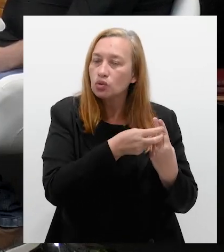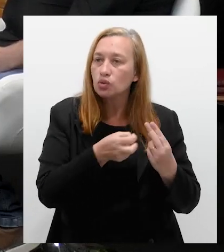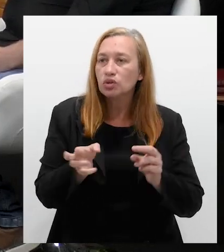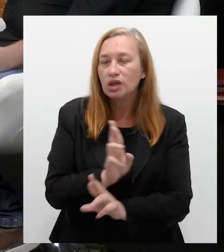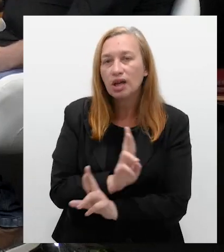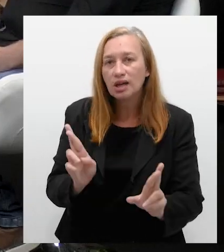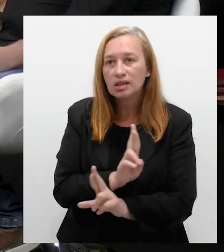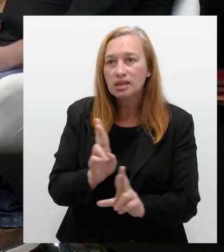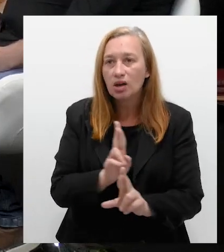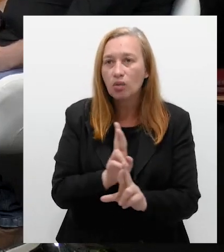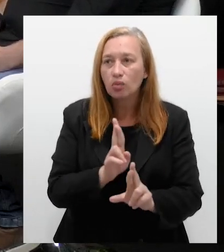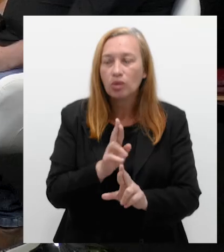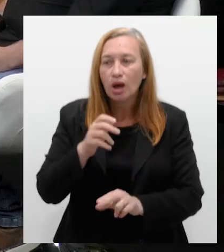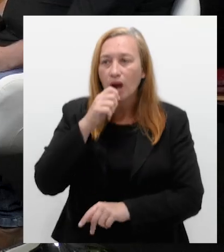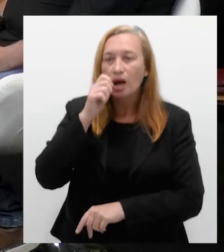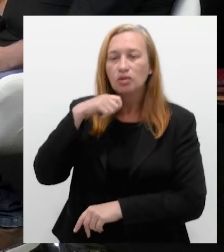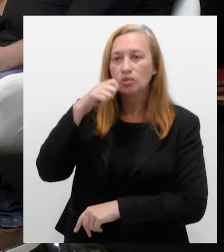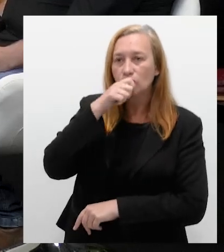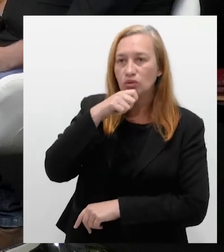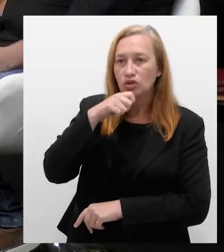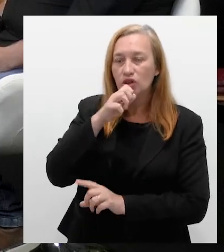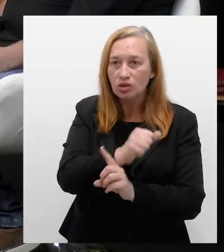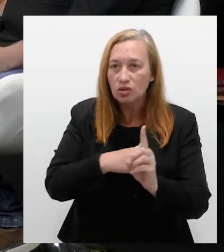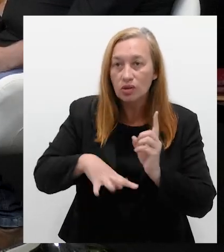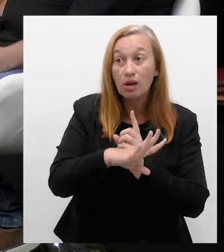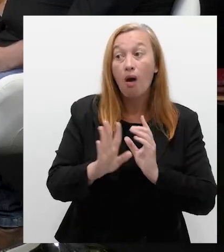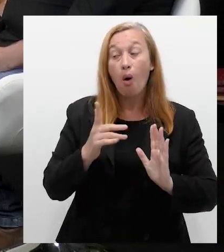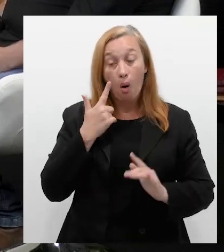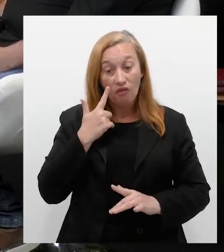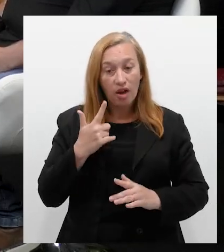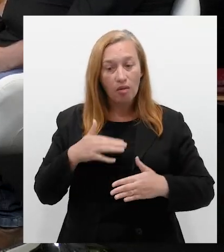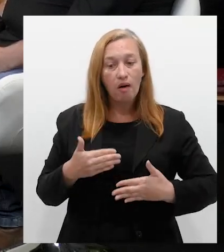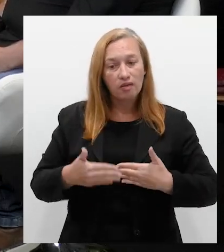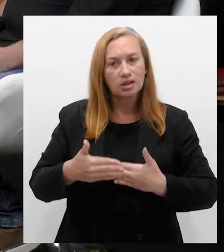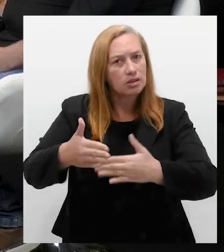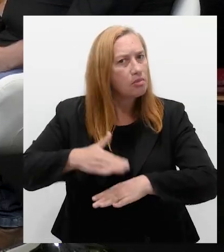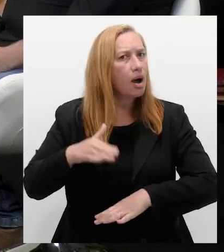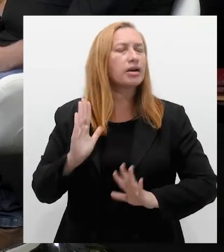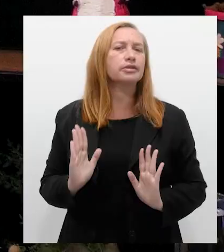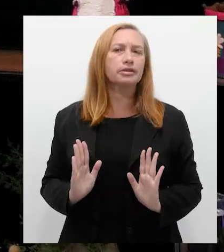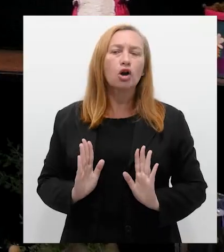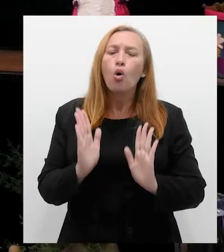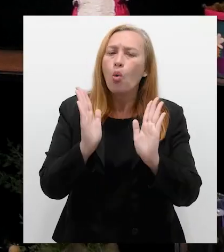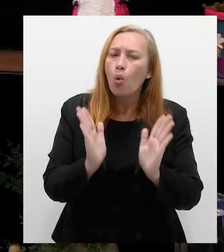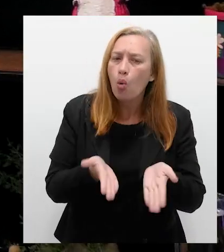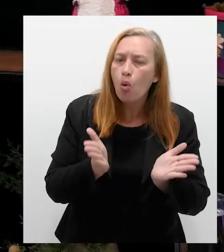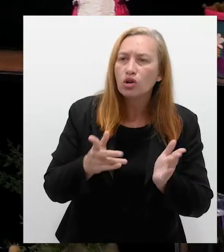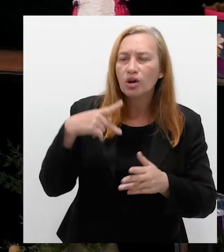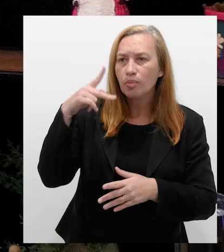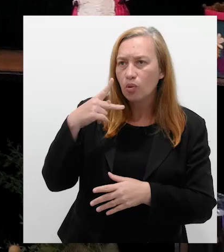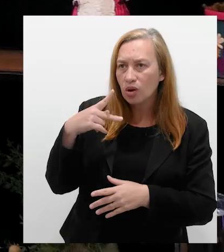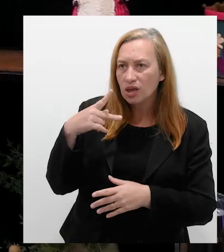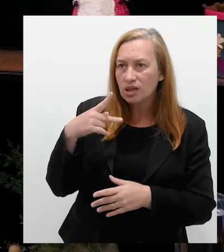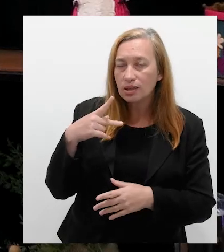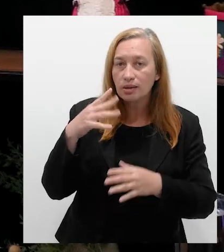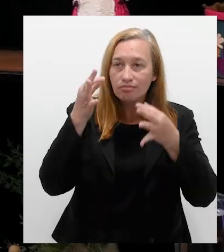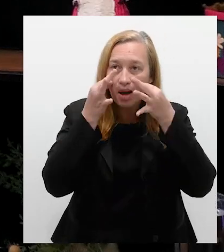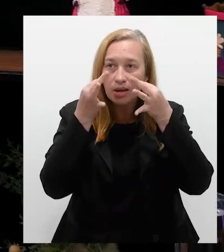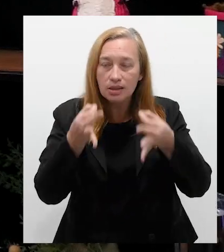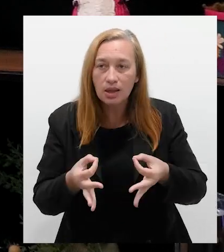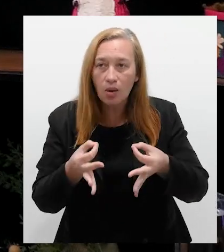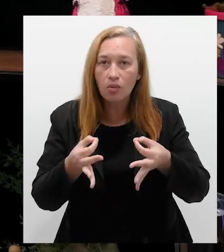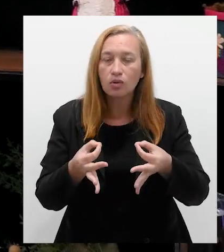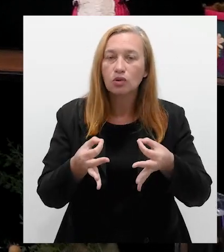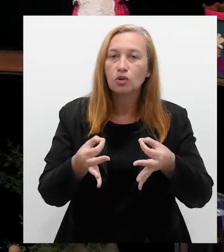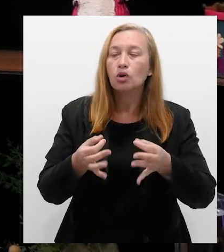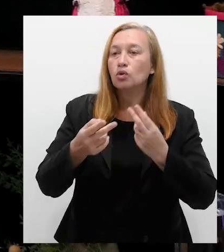relação à odontologia social? Olha, vem avançando muito cada vez mais. Hoje a política de atenção primária no